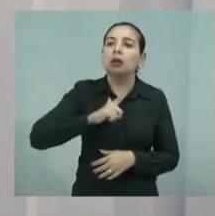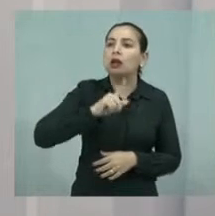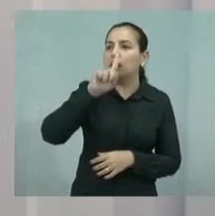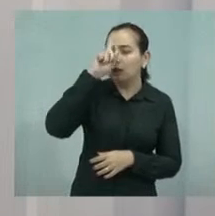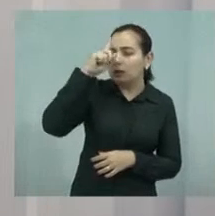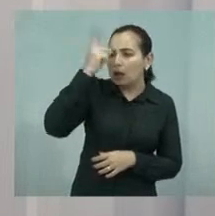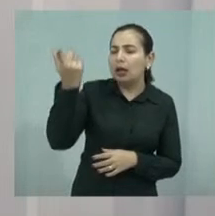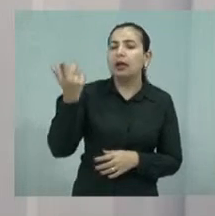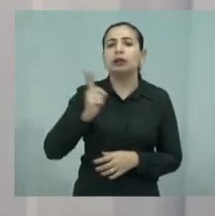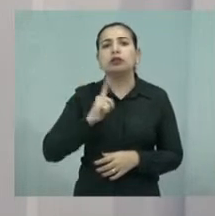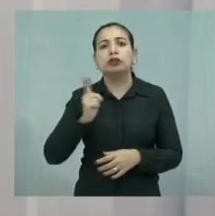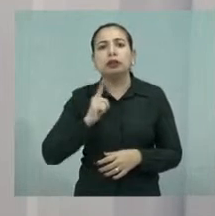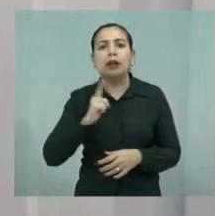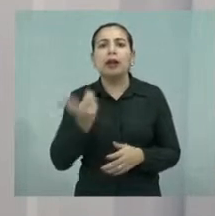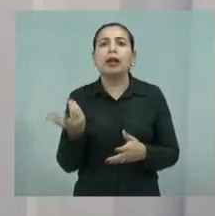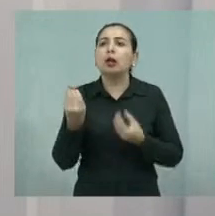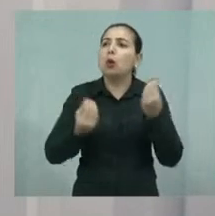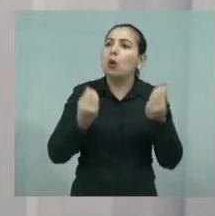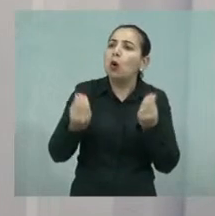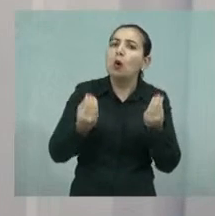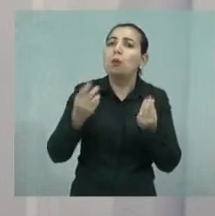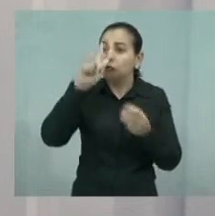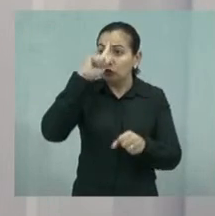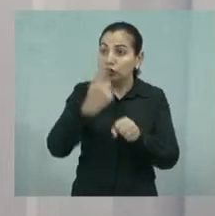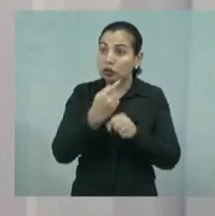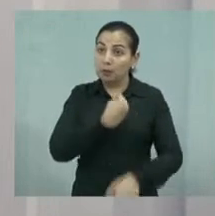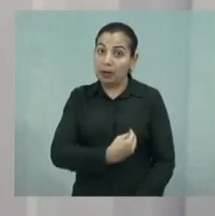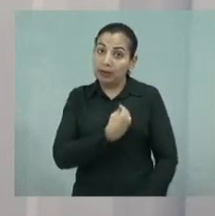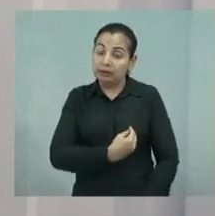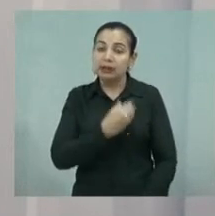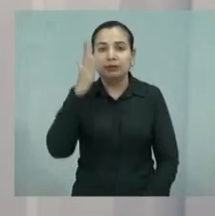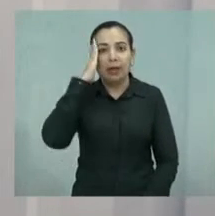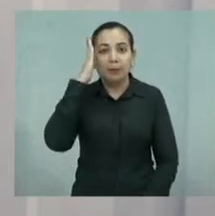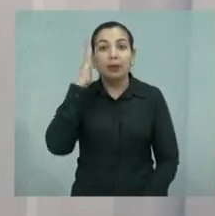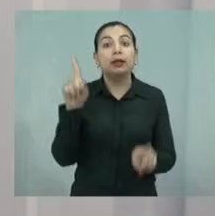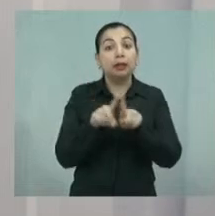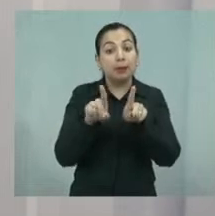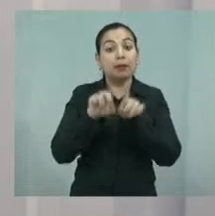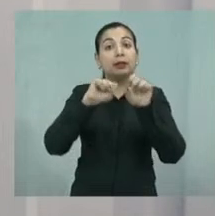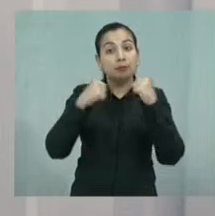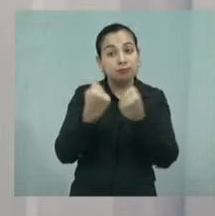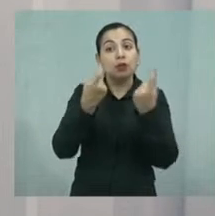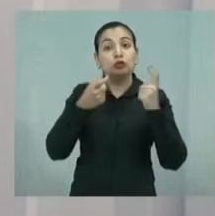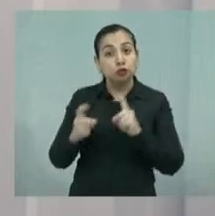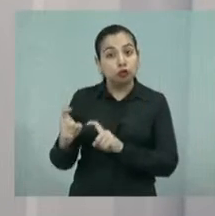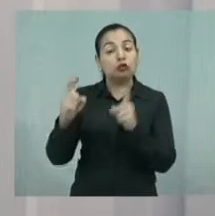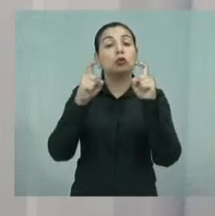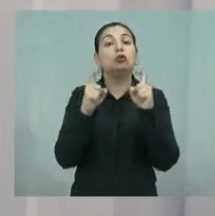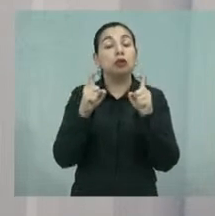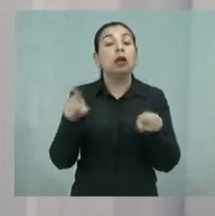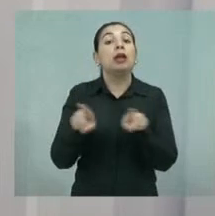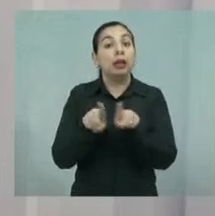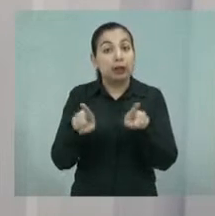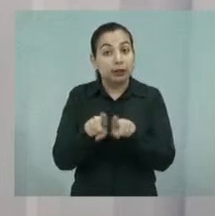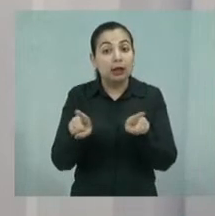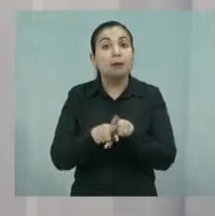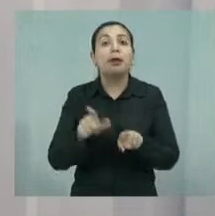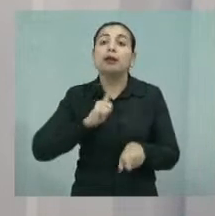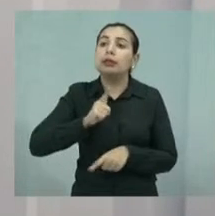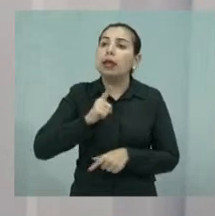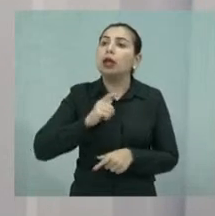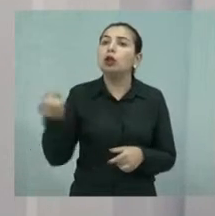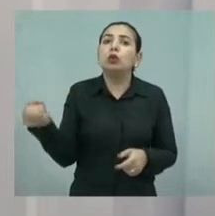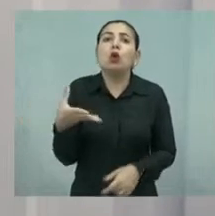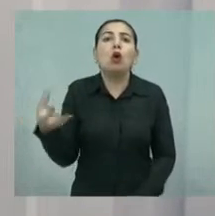para todos os gestores que lá estiverem presentes e disseminarmos, discutirmos e também gerarmos novas